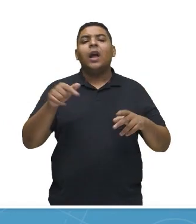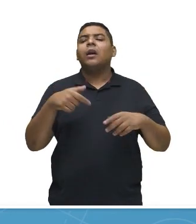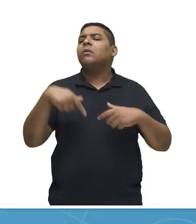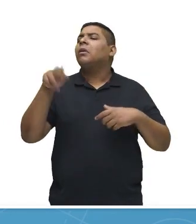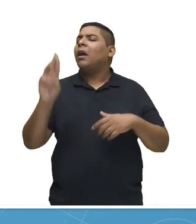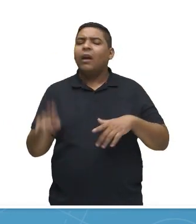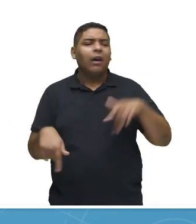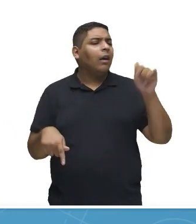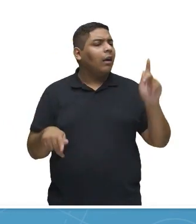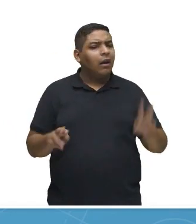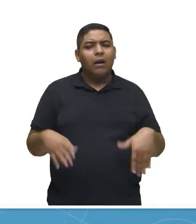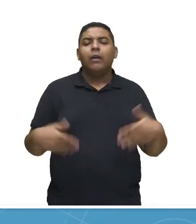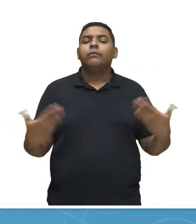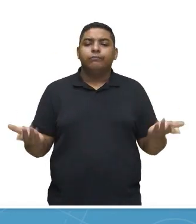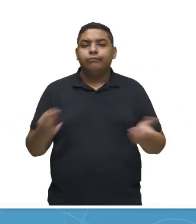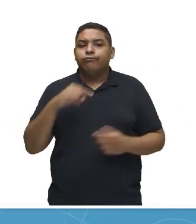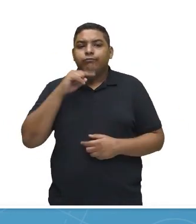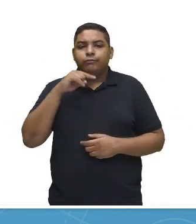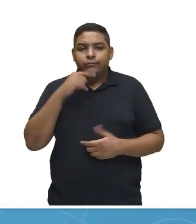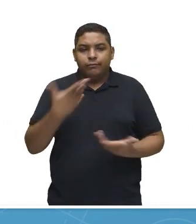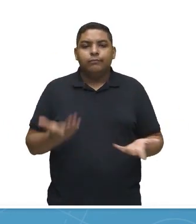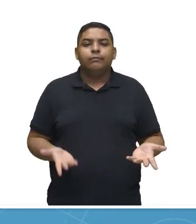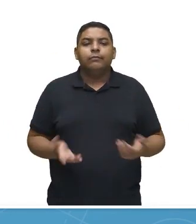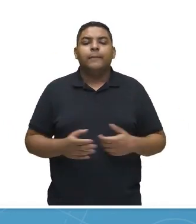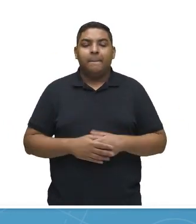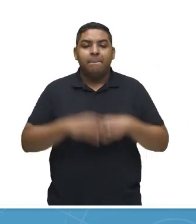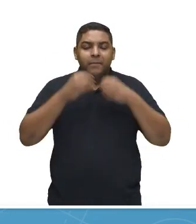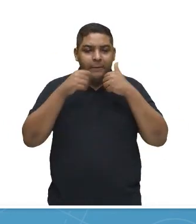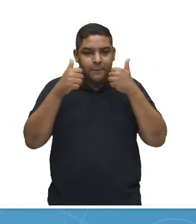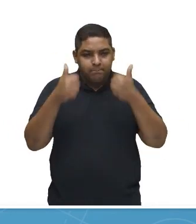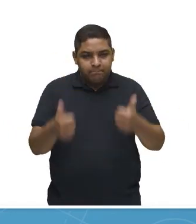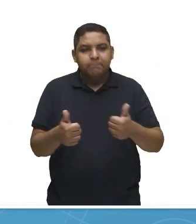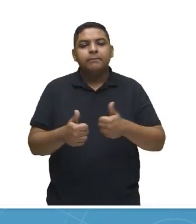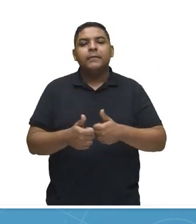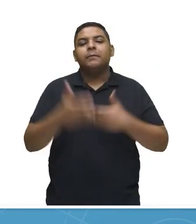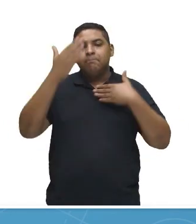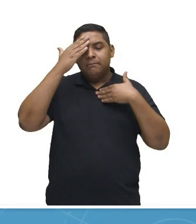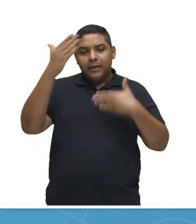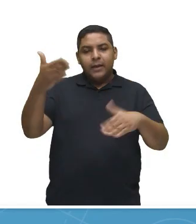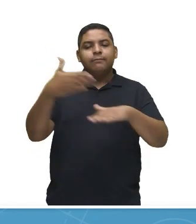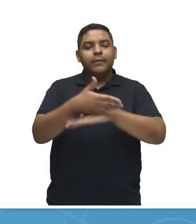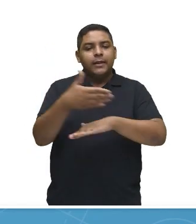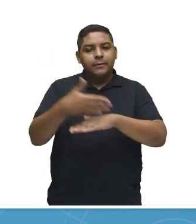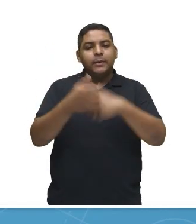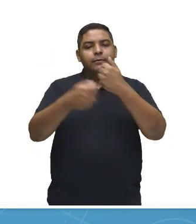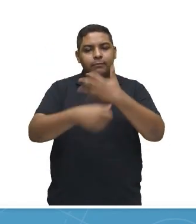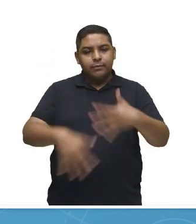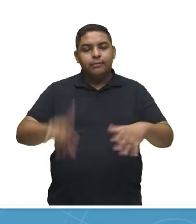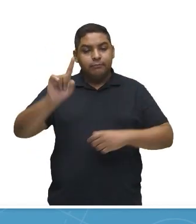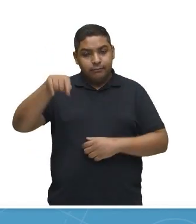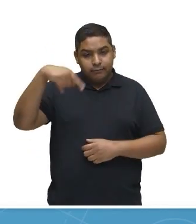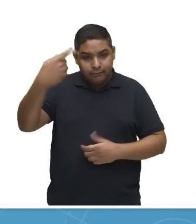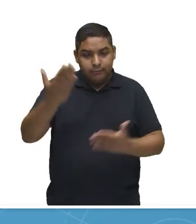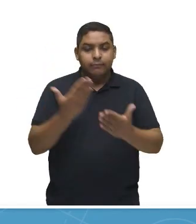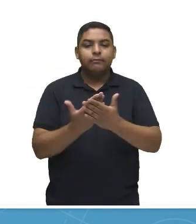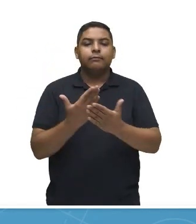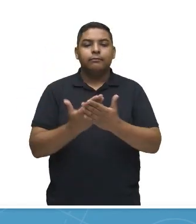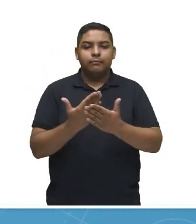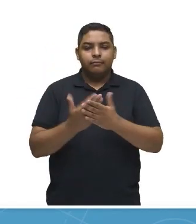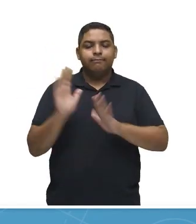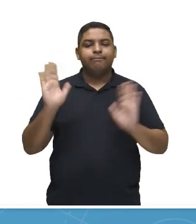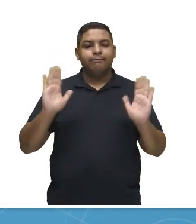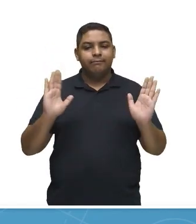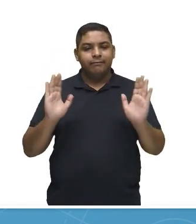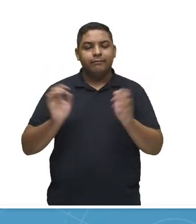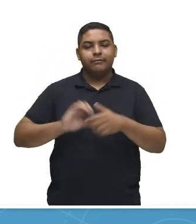nesse mote geográfico. Tá bom, pessoal? Muito obrigado pela participação de vocês. A gente se encontra numa próxima aula. Tchau, tchau!